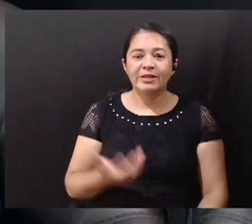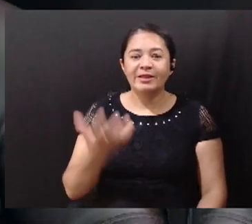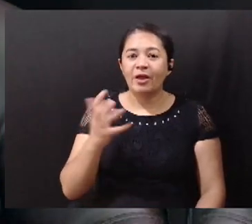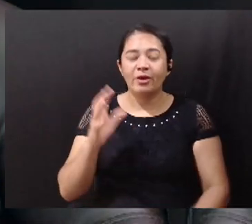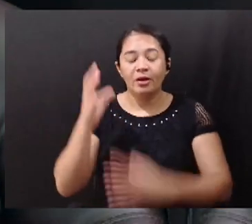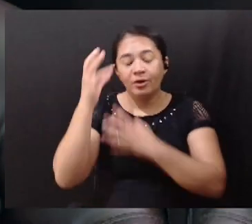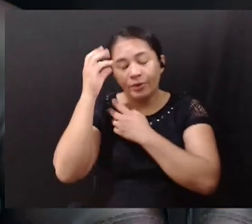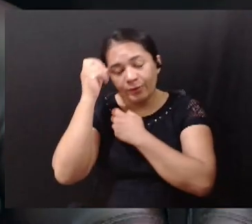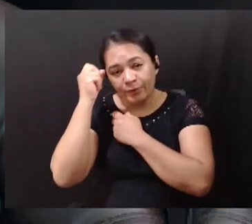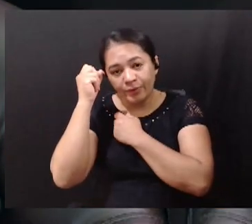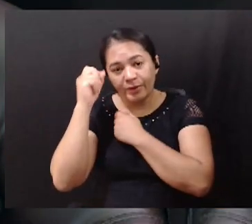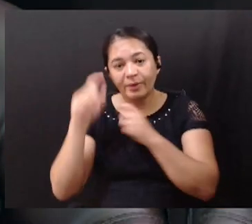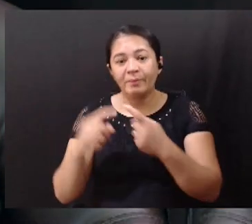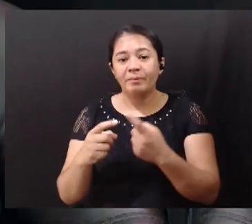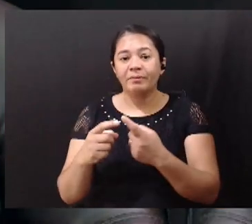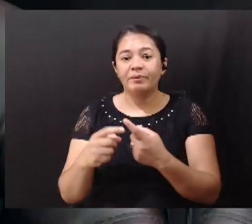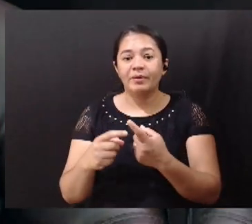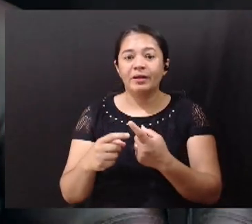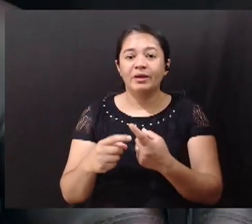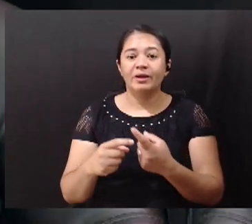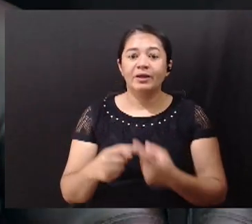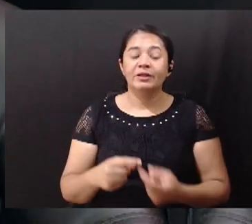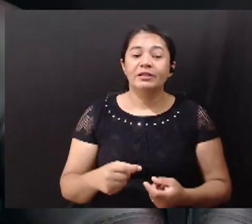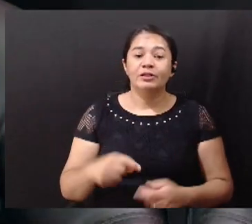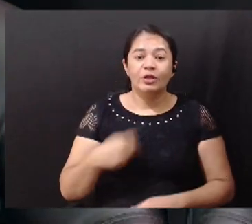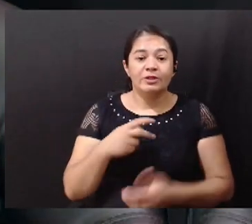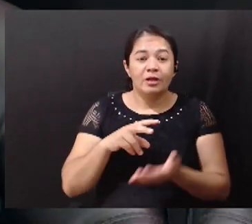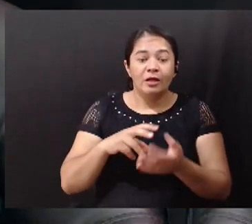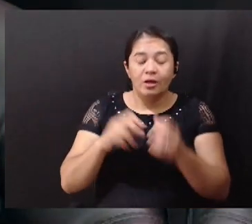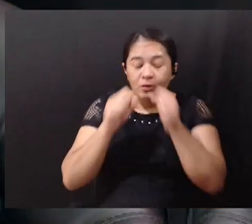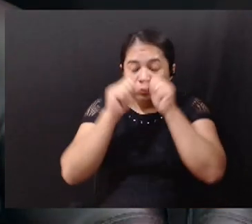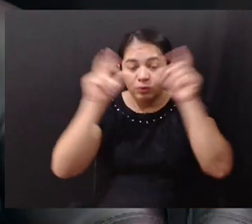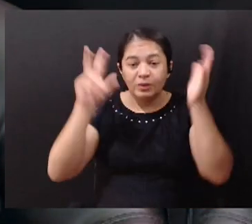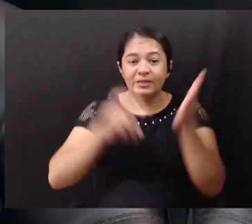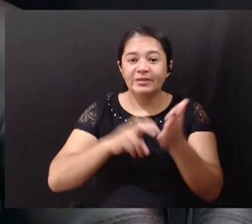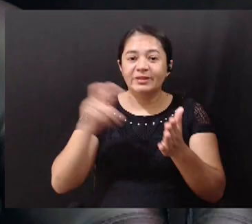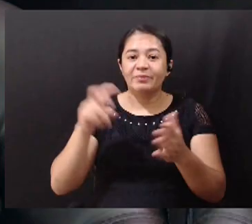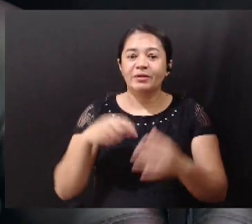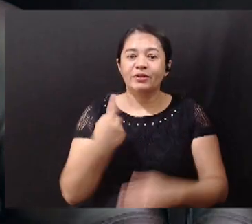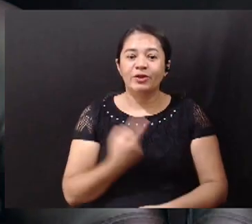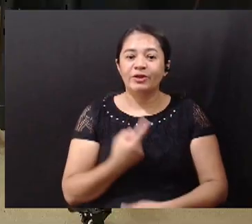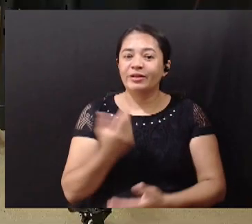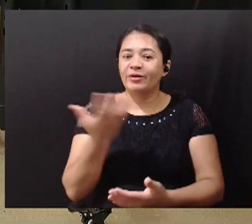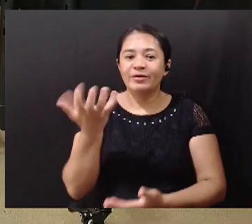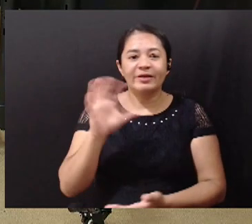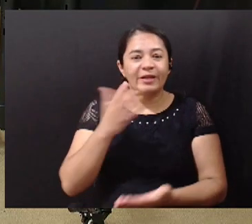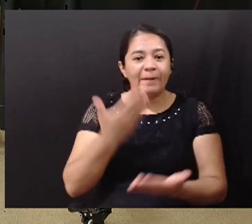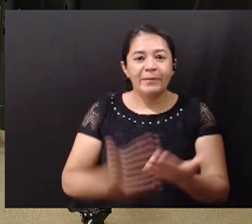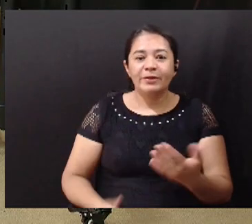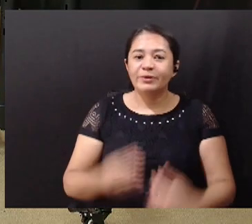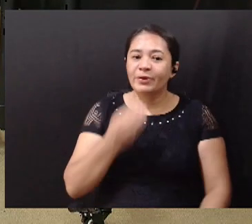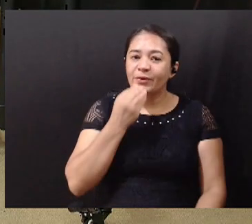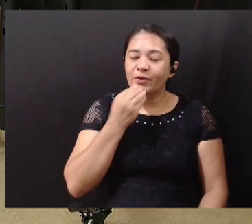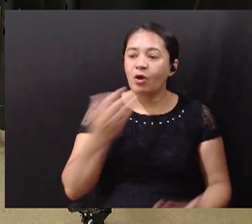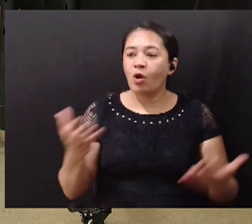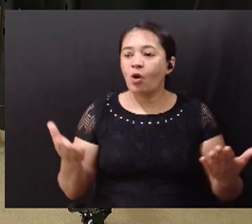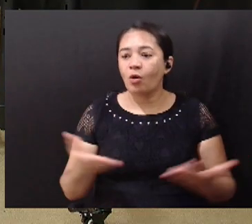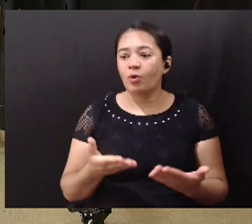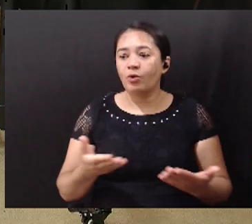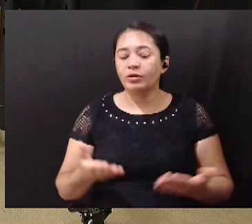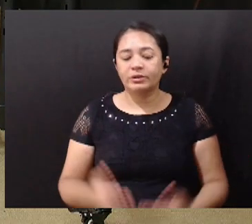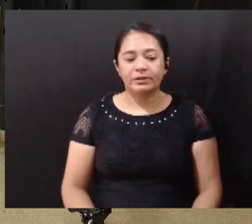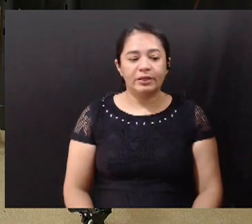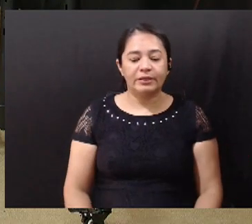dormia cedo porque a gente acordava cedo, porque a gente não queria perder as oportunidades que a gente tinha. Verdade. Hoje, as crianças, elas